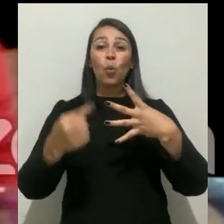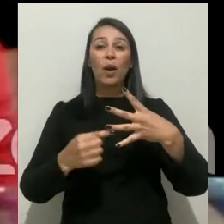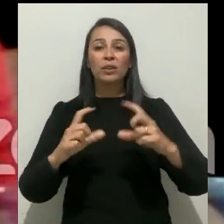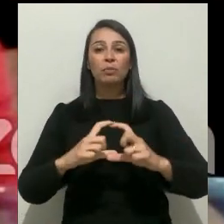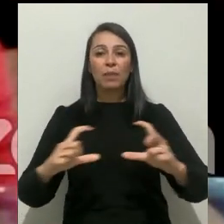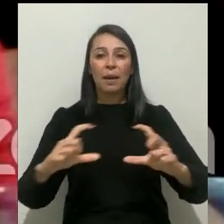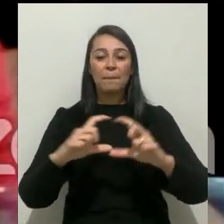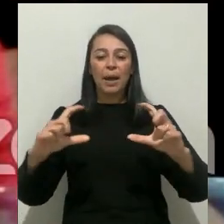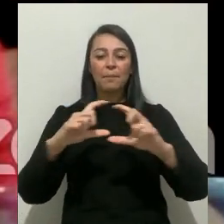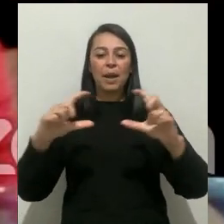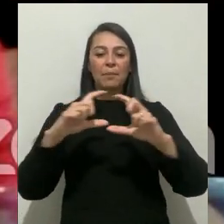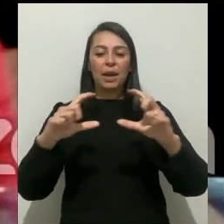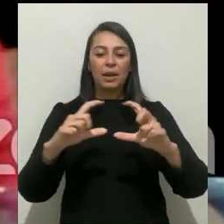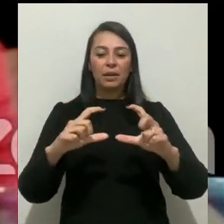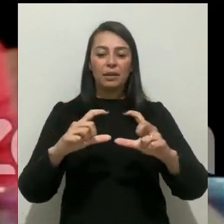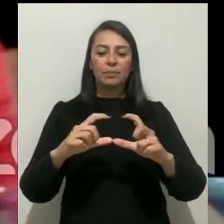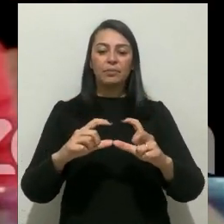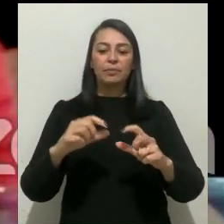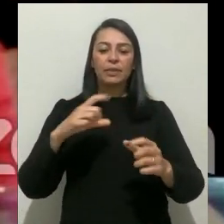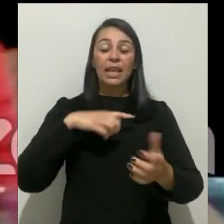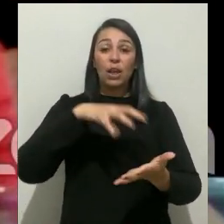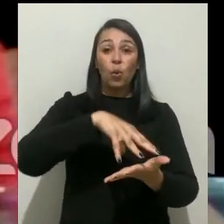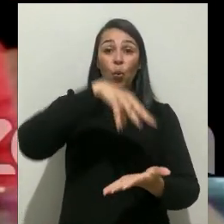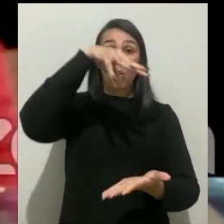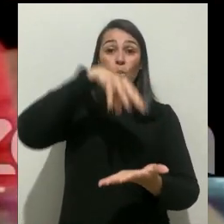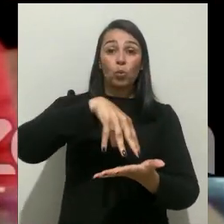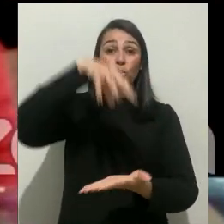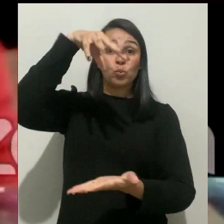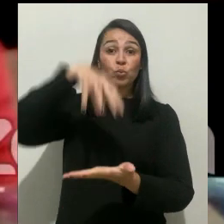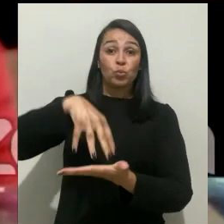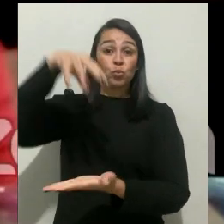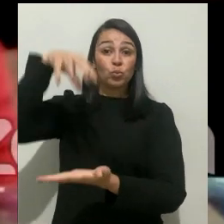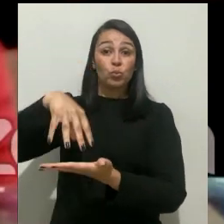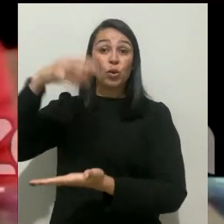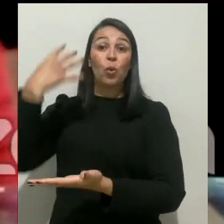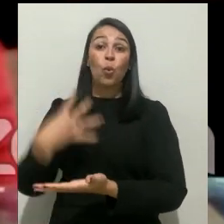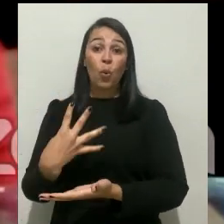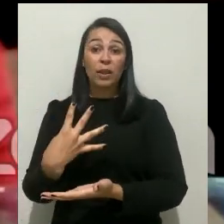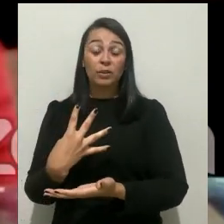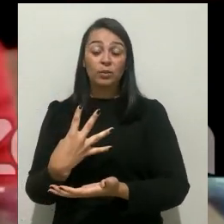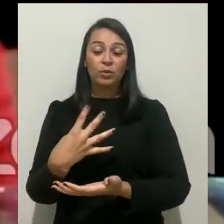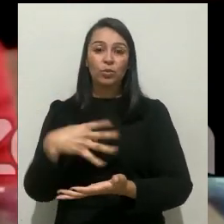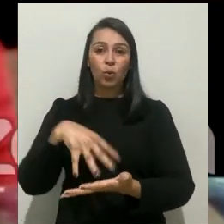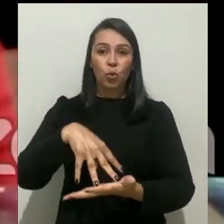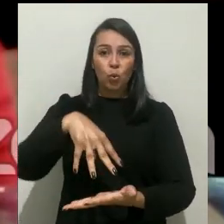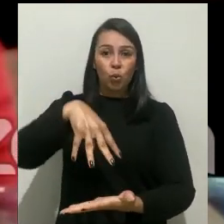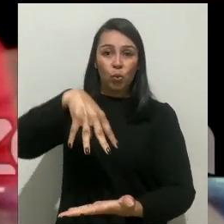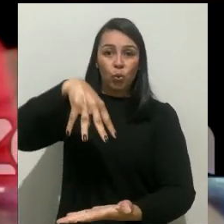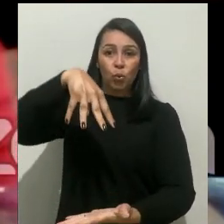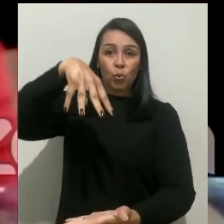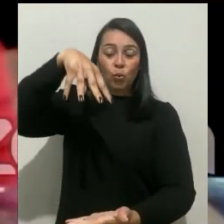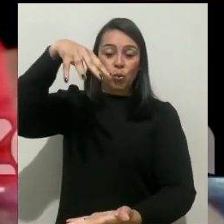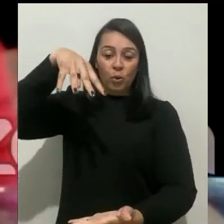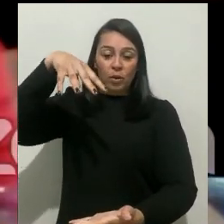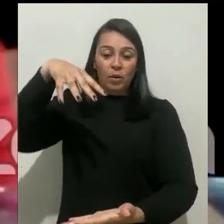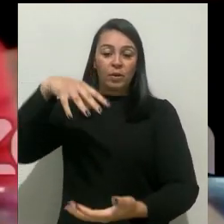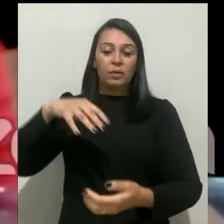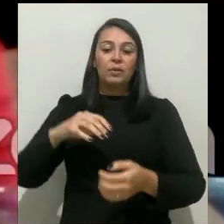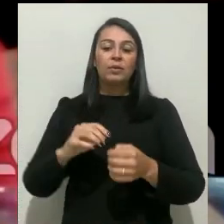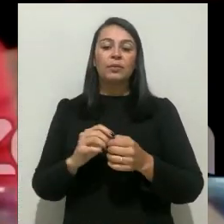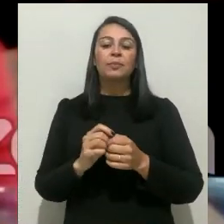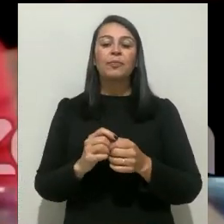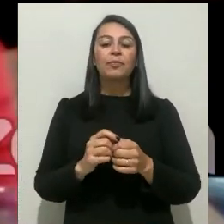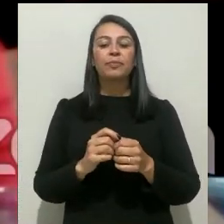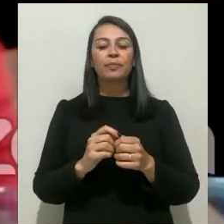pilares que nascem da base. A base tem 8 metros, nascem 4 pilares ali dentro, com vigas treliçadas e platôs, que fazem